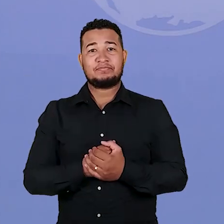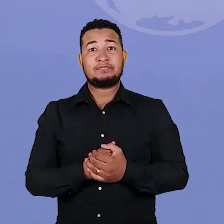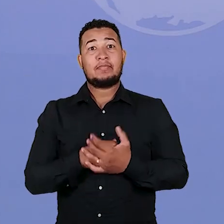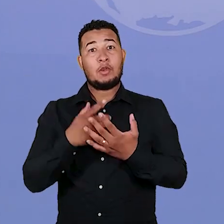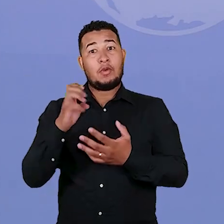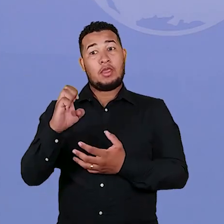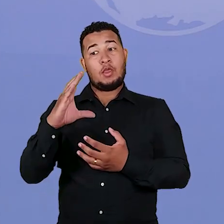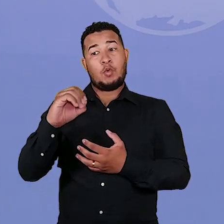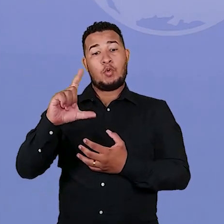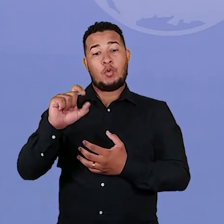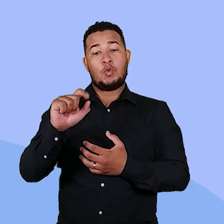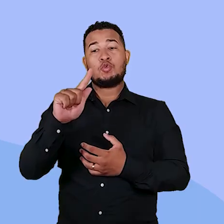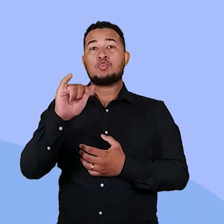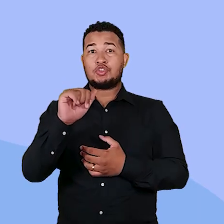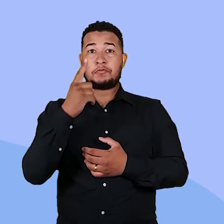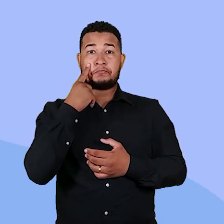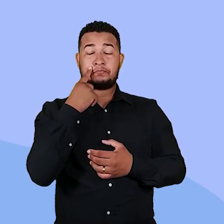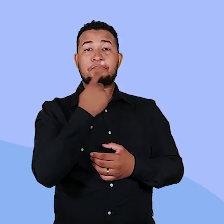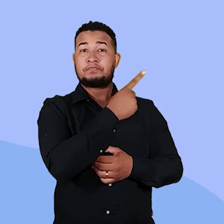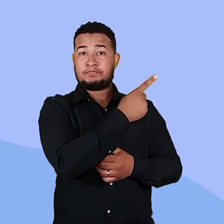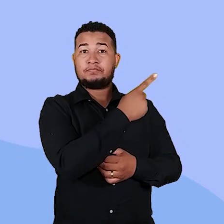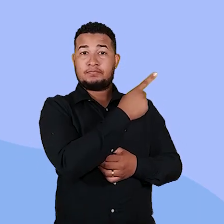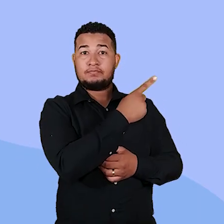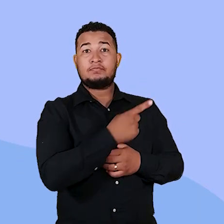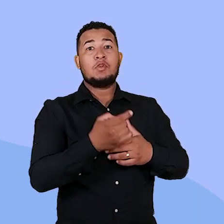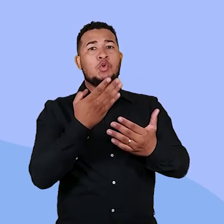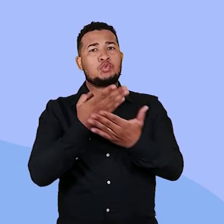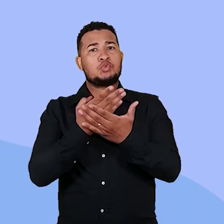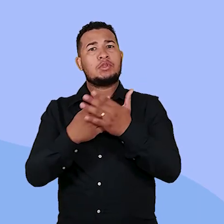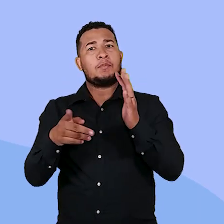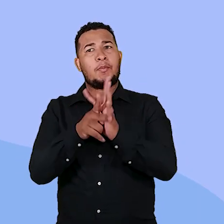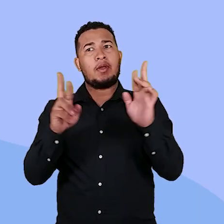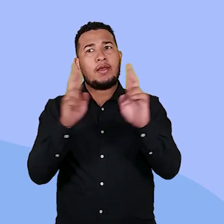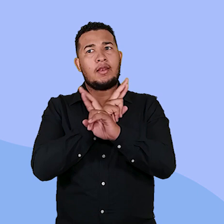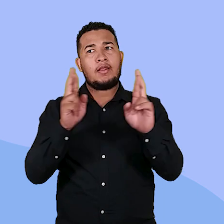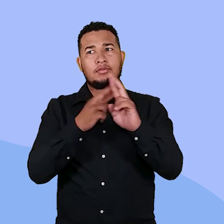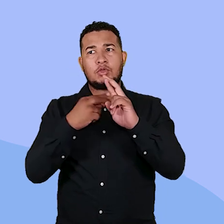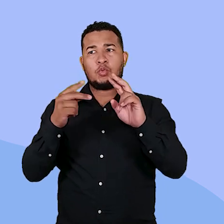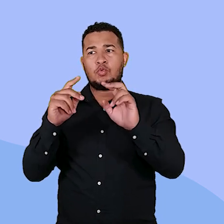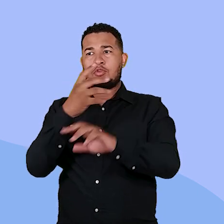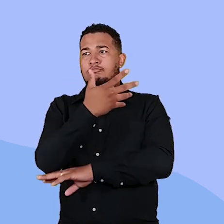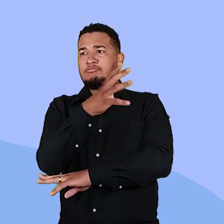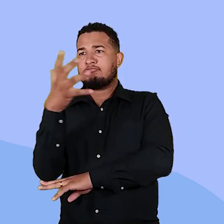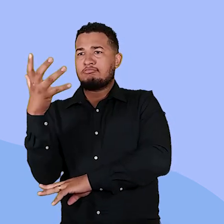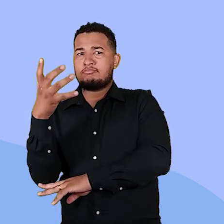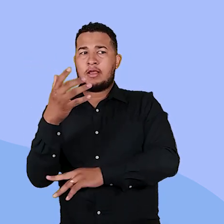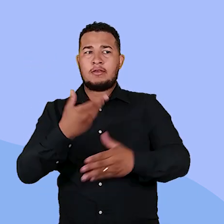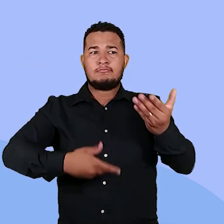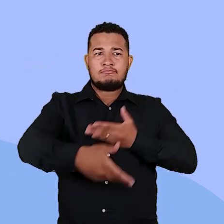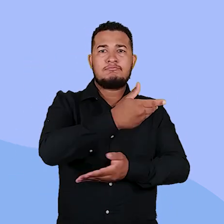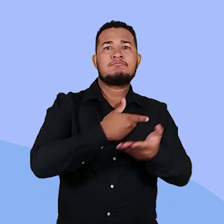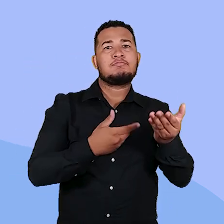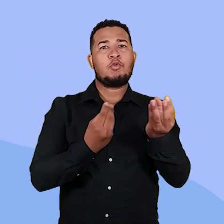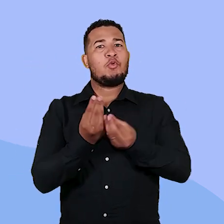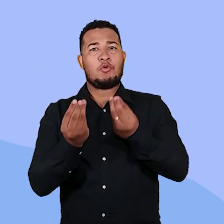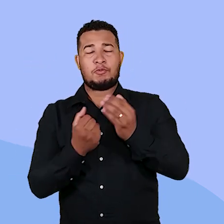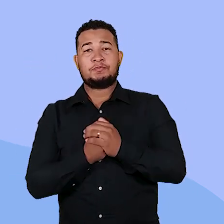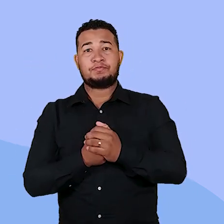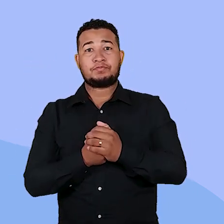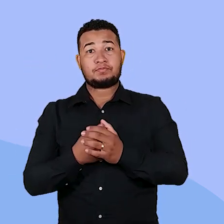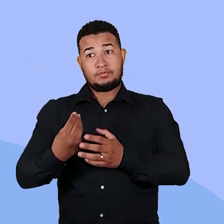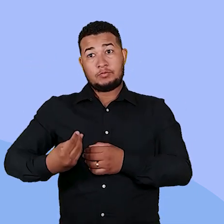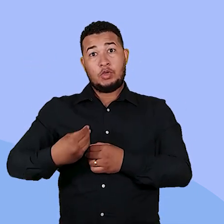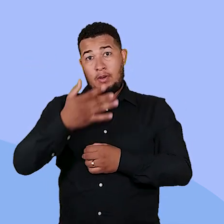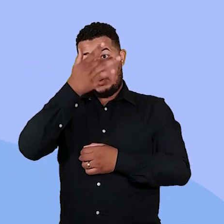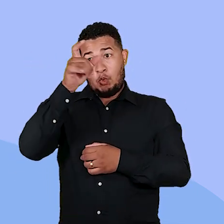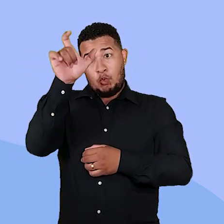a ecologia, olha aí, ela estuda a relação dos seres vivos entre si e com o ambiente ao seu redor. Olha só,